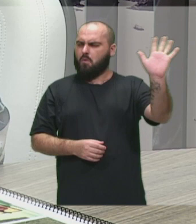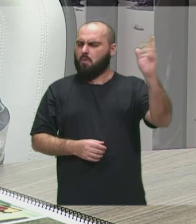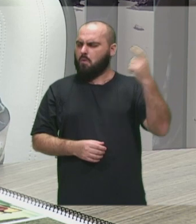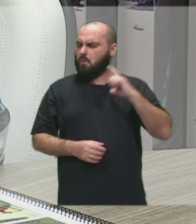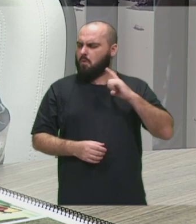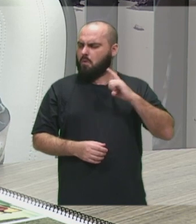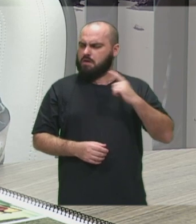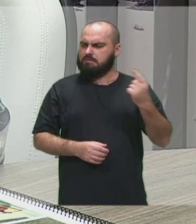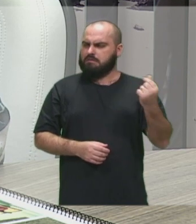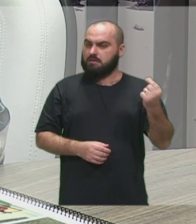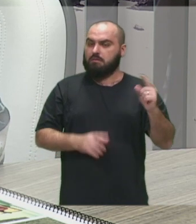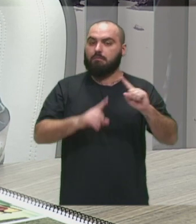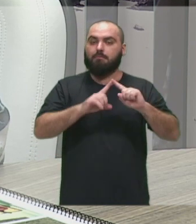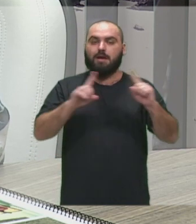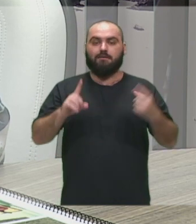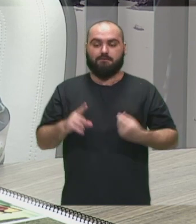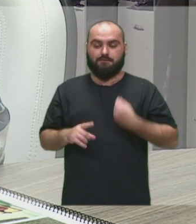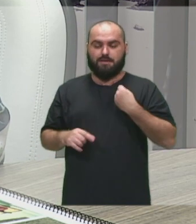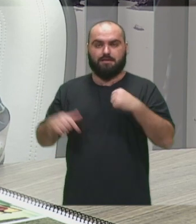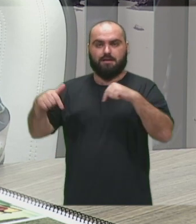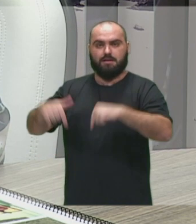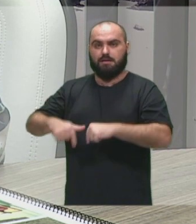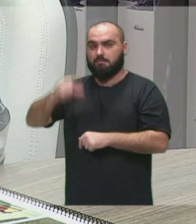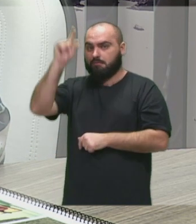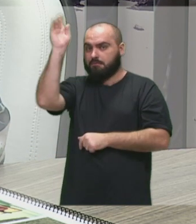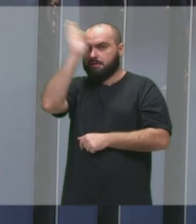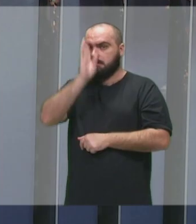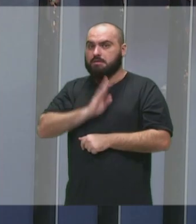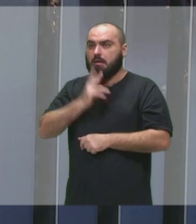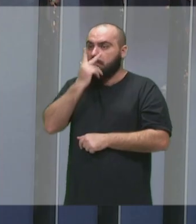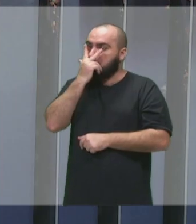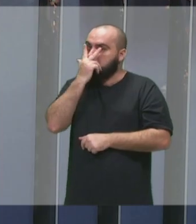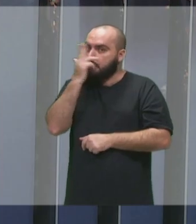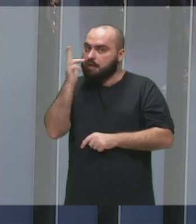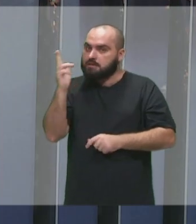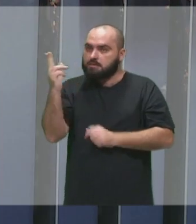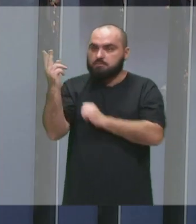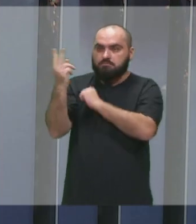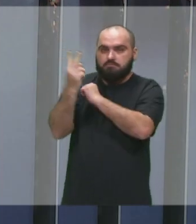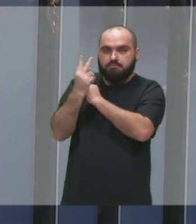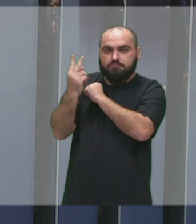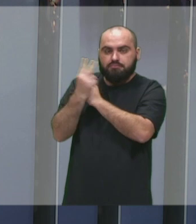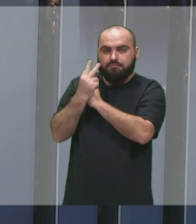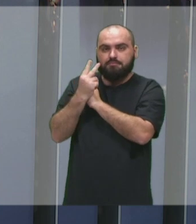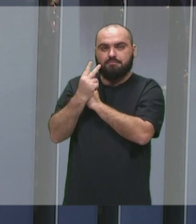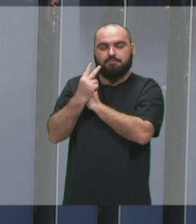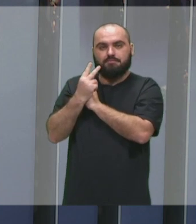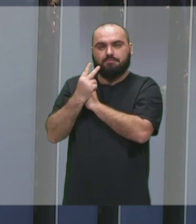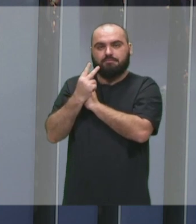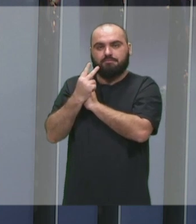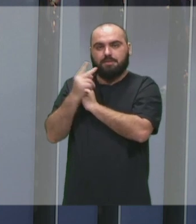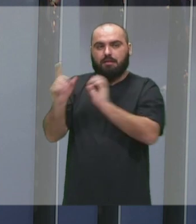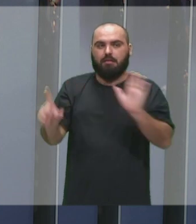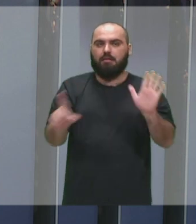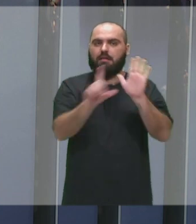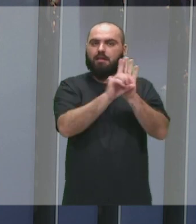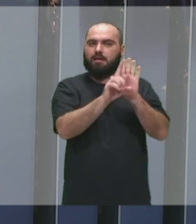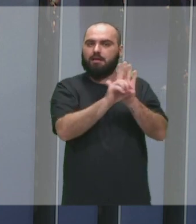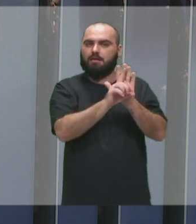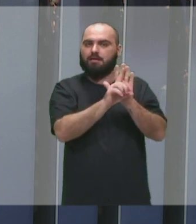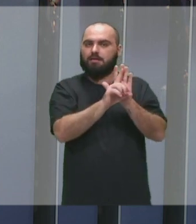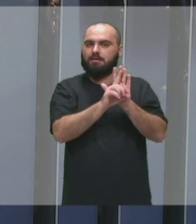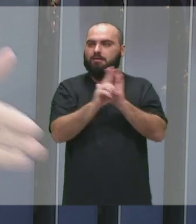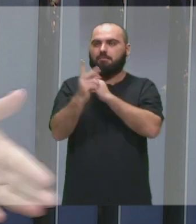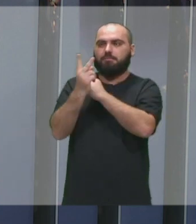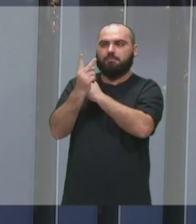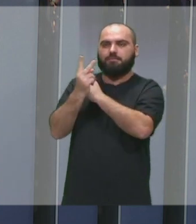que estão aqui no Brasil meio que protegidas, né, contra a lei,